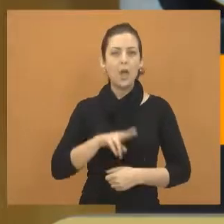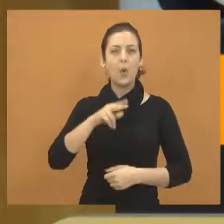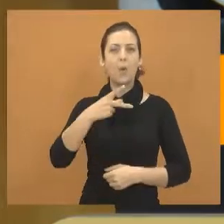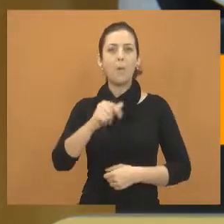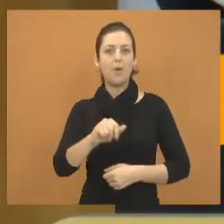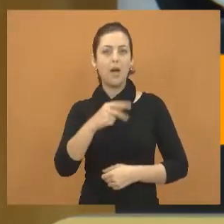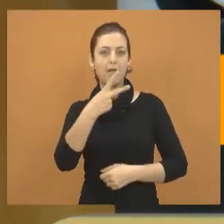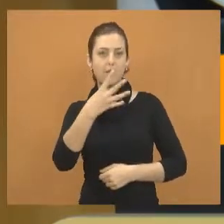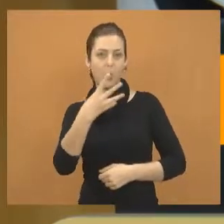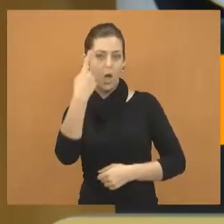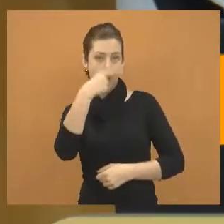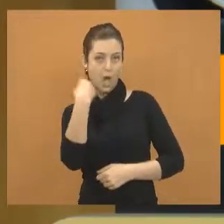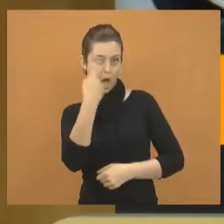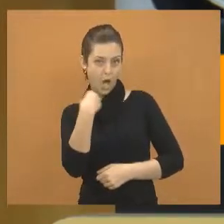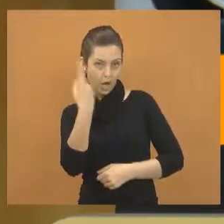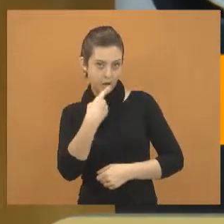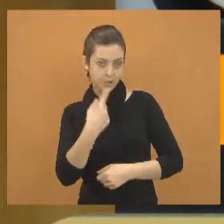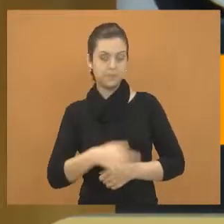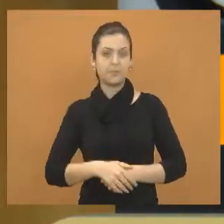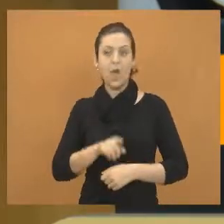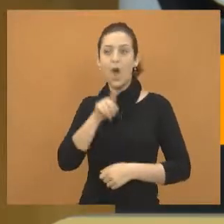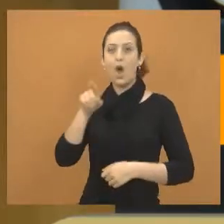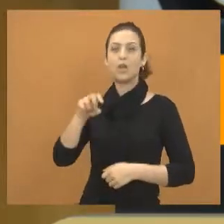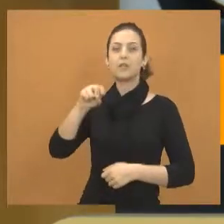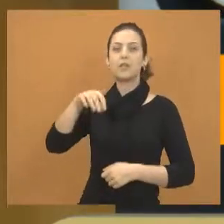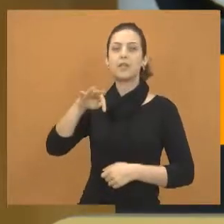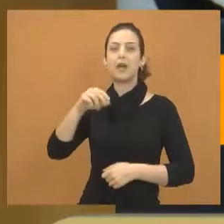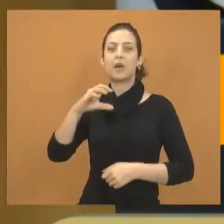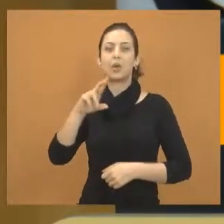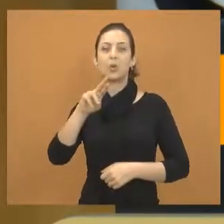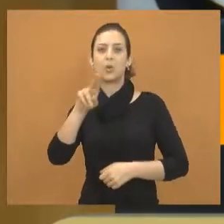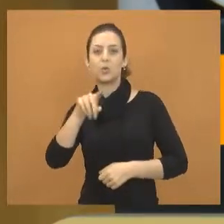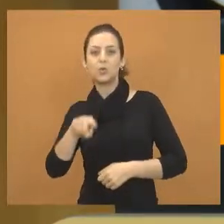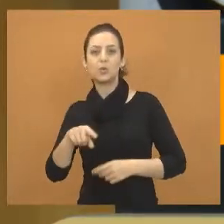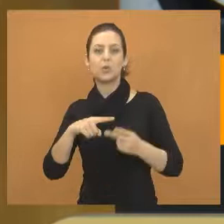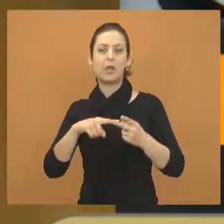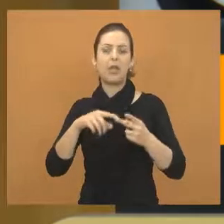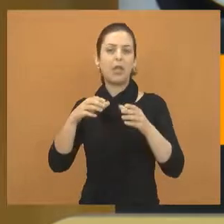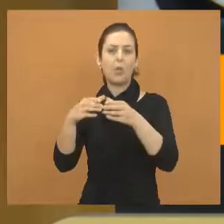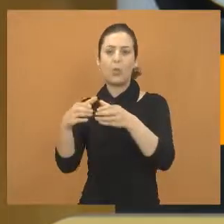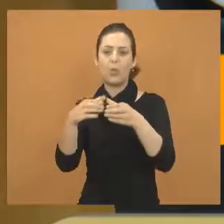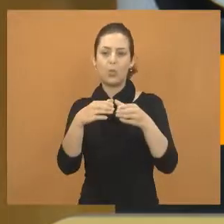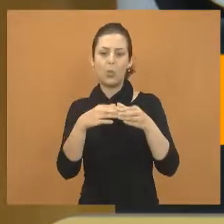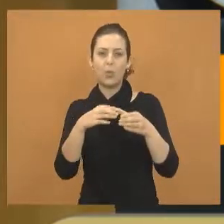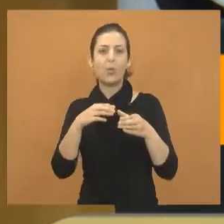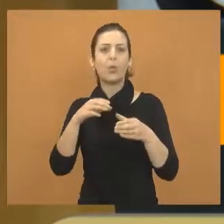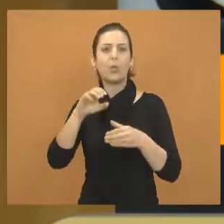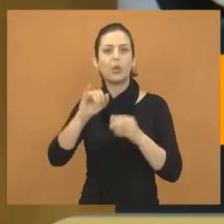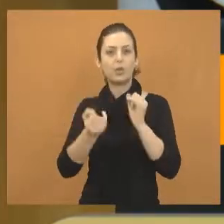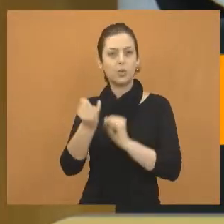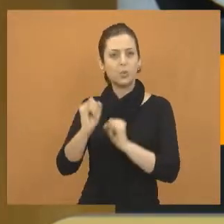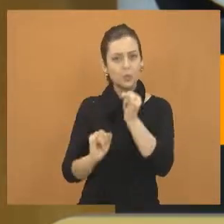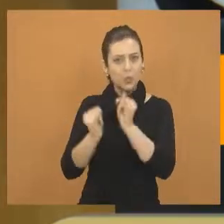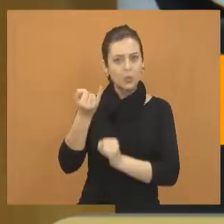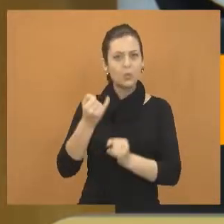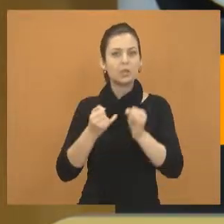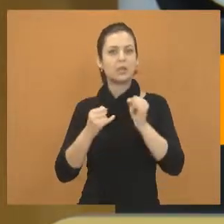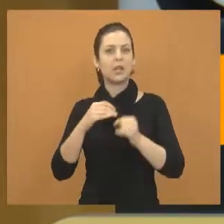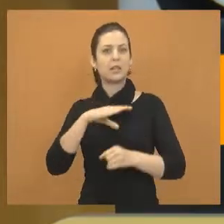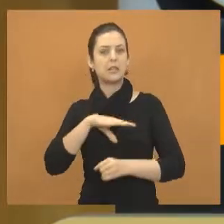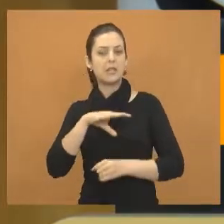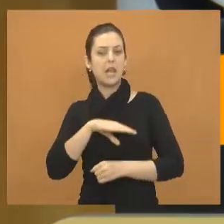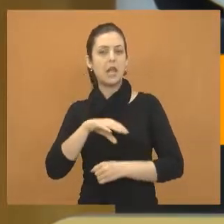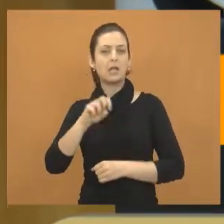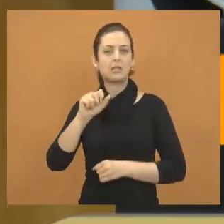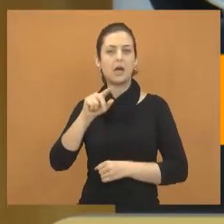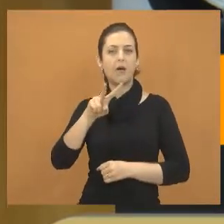24 horas, no Santa Cruz dos Lázaros, no Parque Santo Antônio, no Jardim das Indústrias, no Cidade de